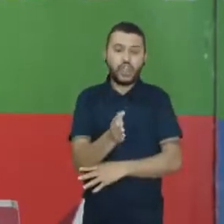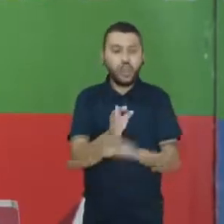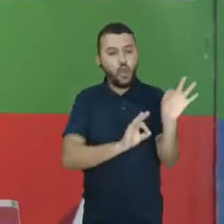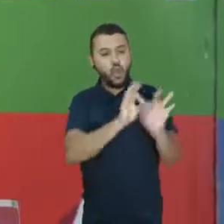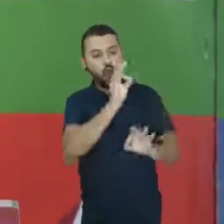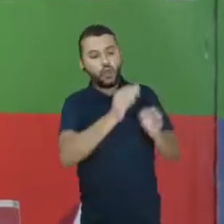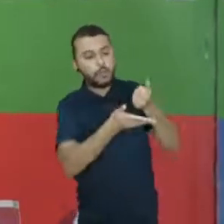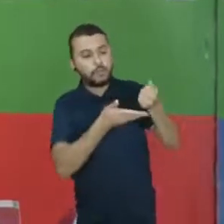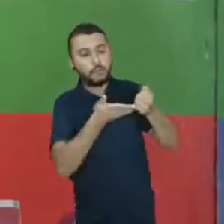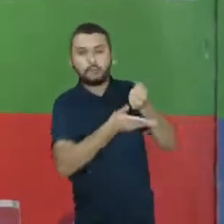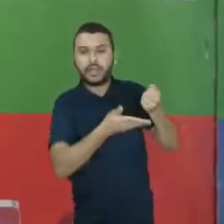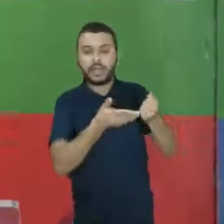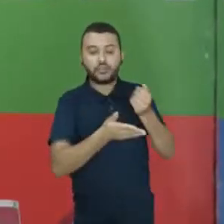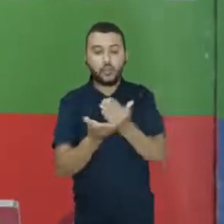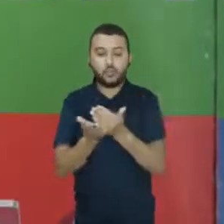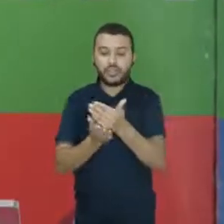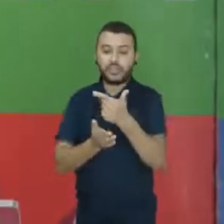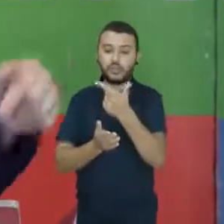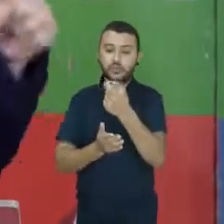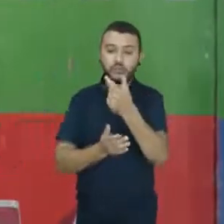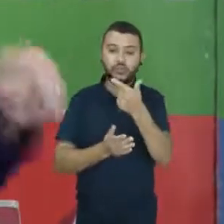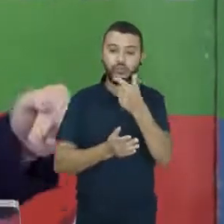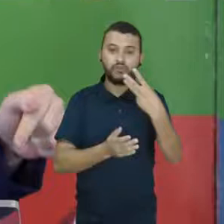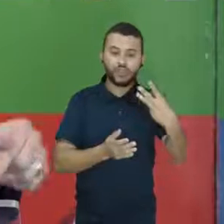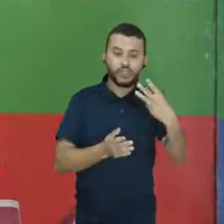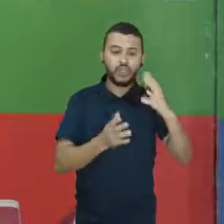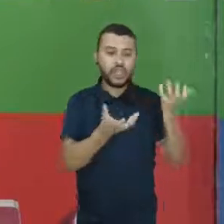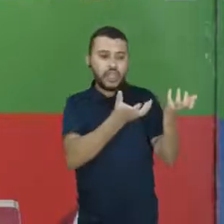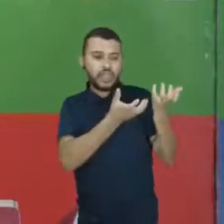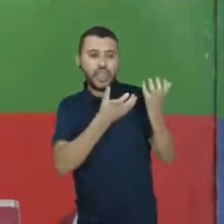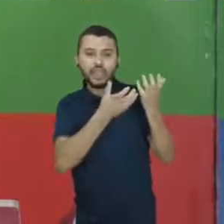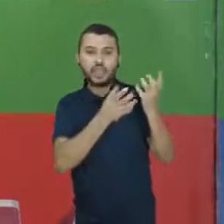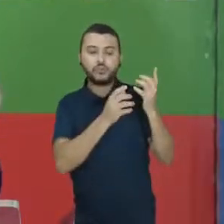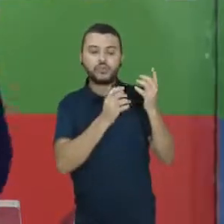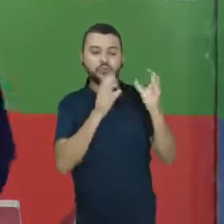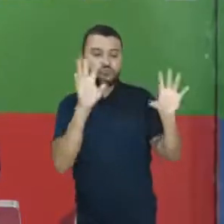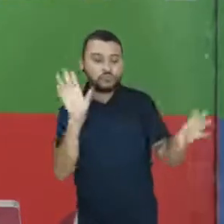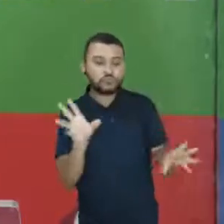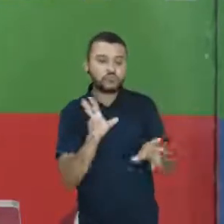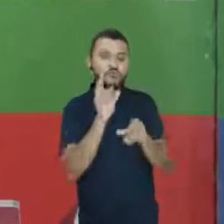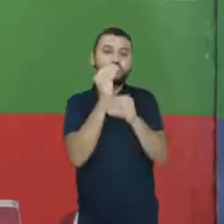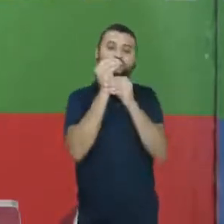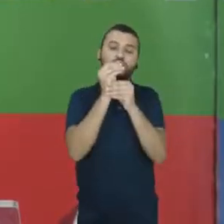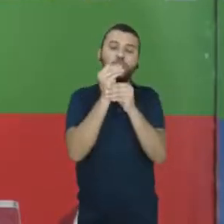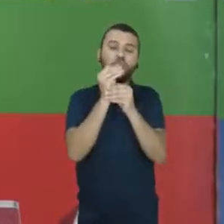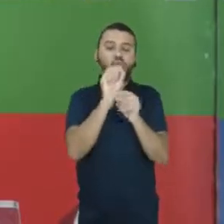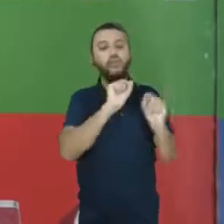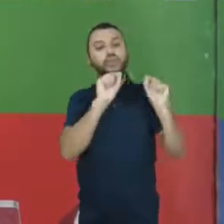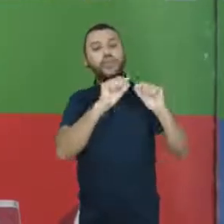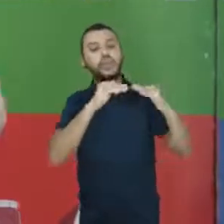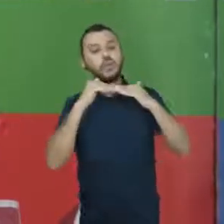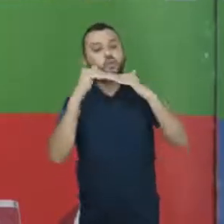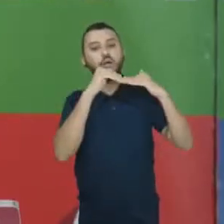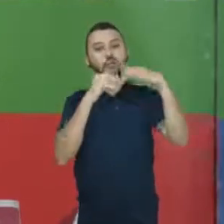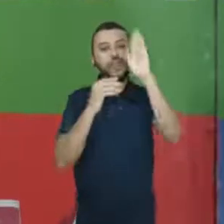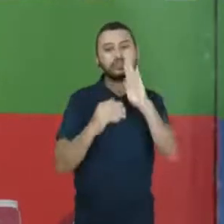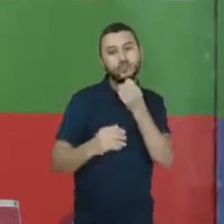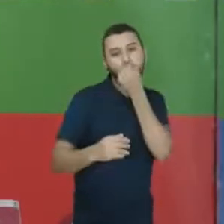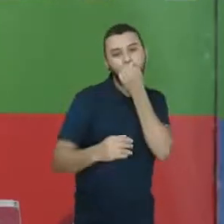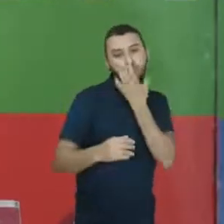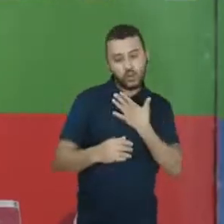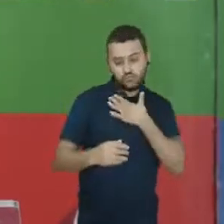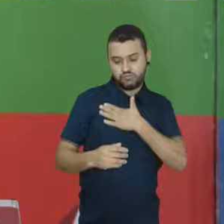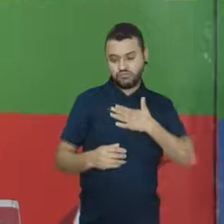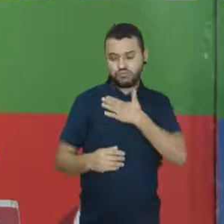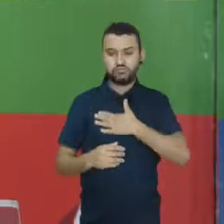de 2023. O que queremos e o que nos soma e o que nos iguala é um Brasil que seja generoso, um Brasil que